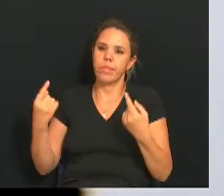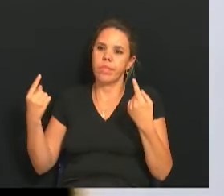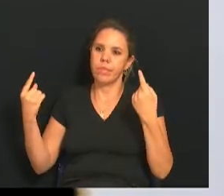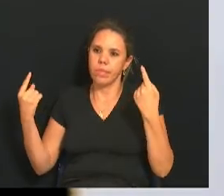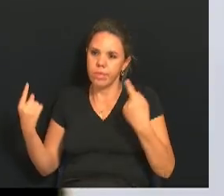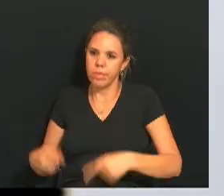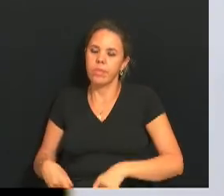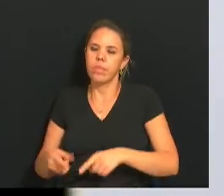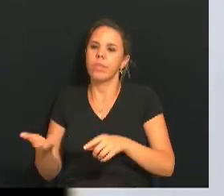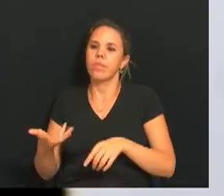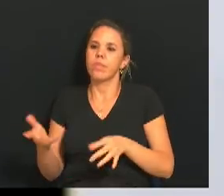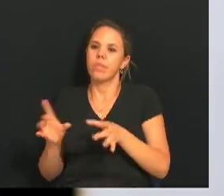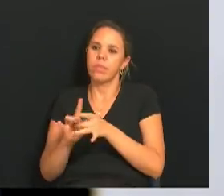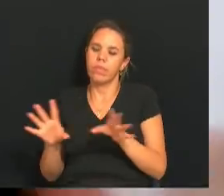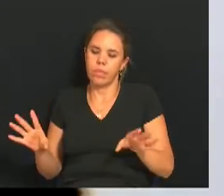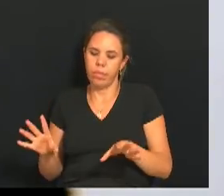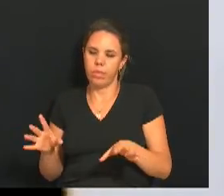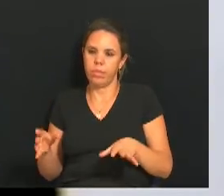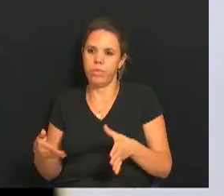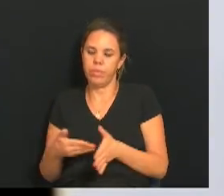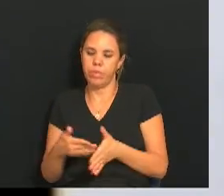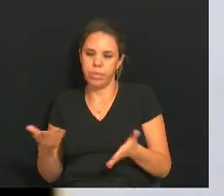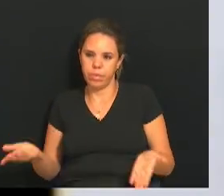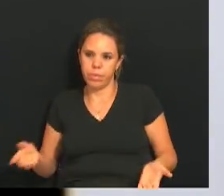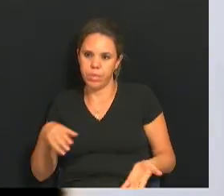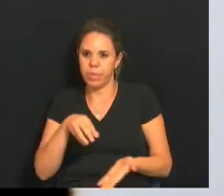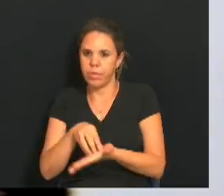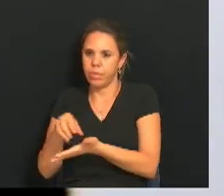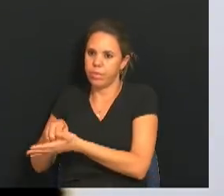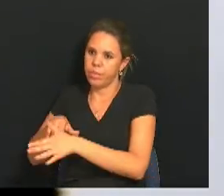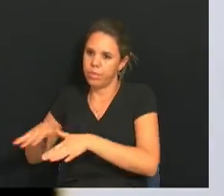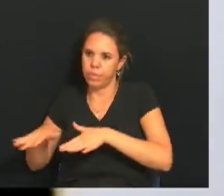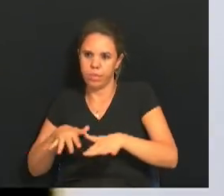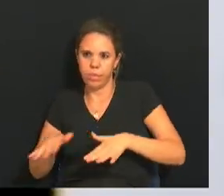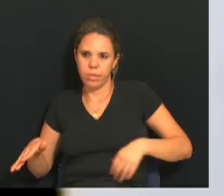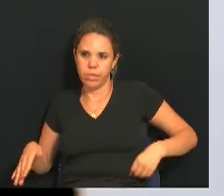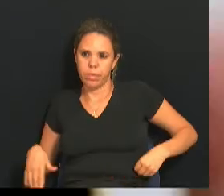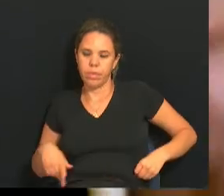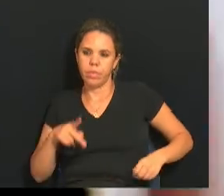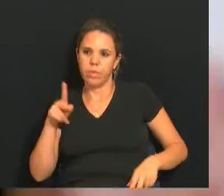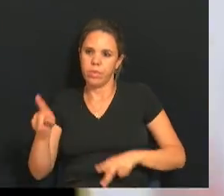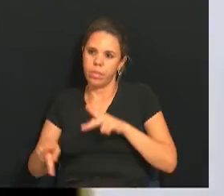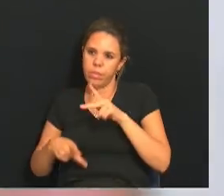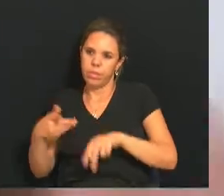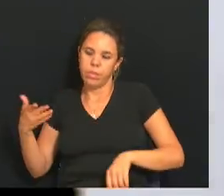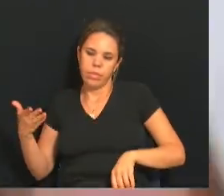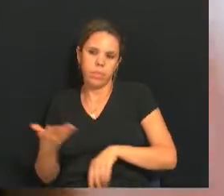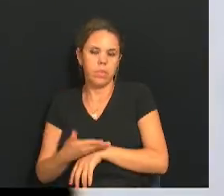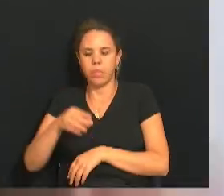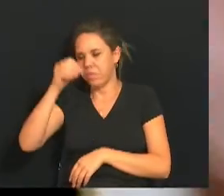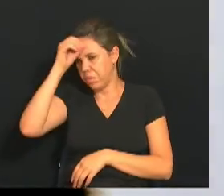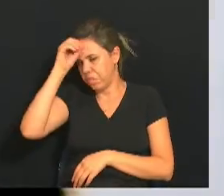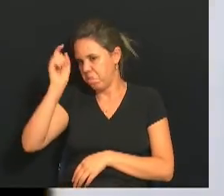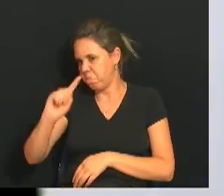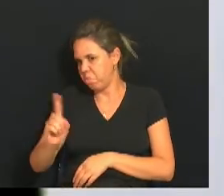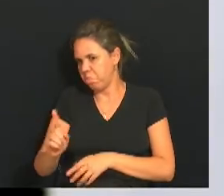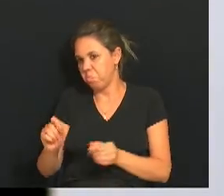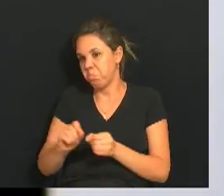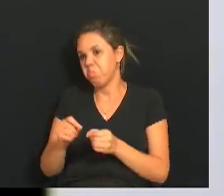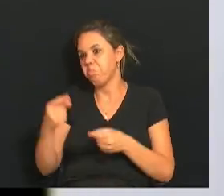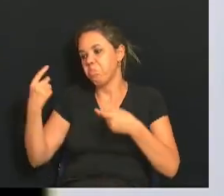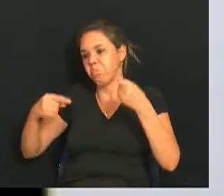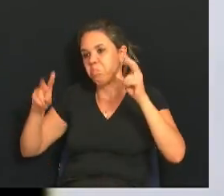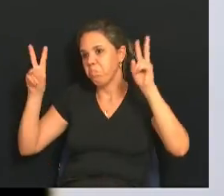de mobilização de setores, trazendo pessoas que não sabiam nem o que estava em debate